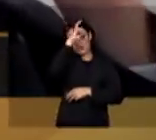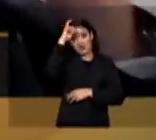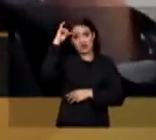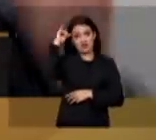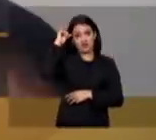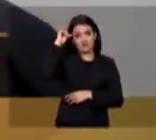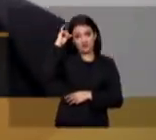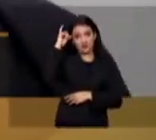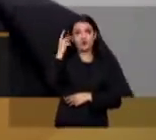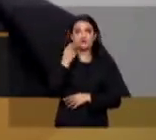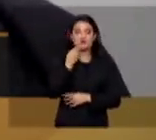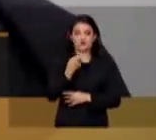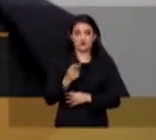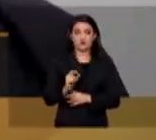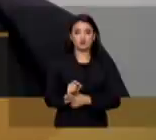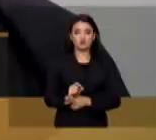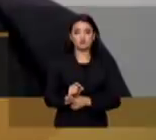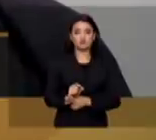Lewandowski reiterou